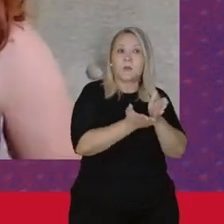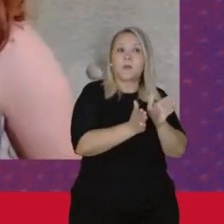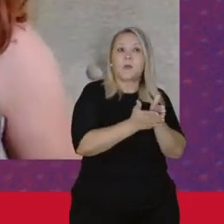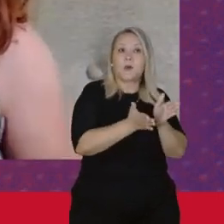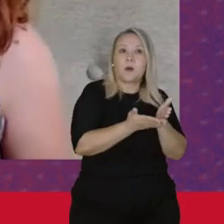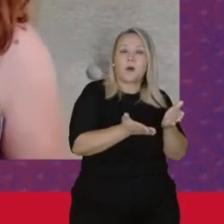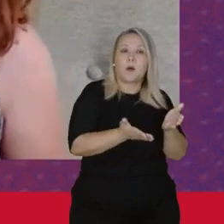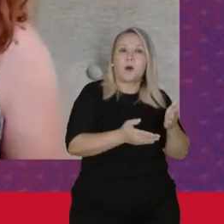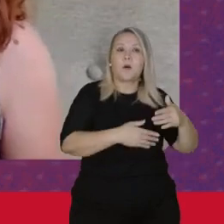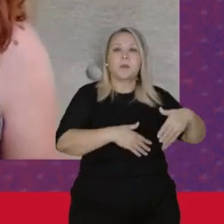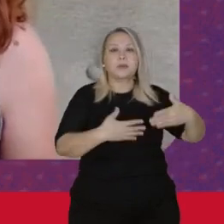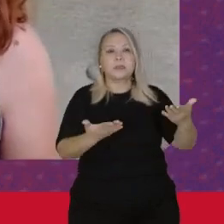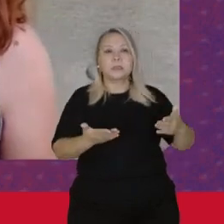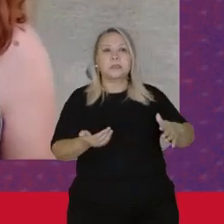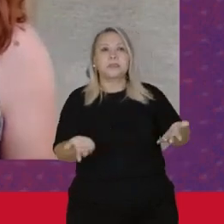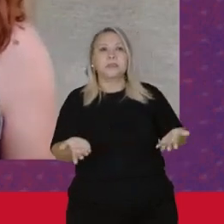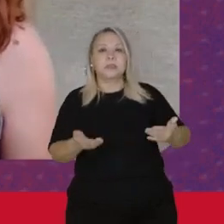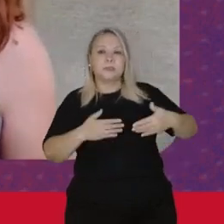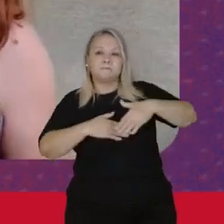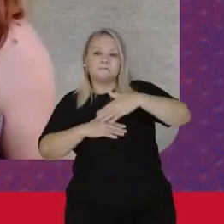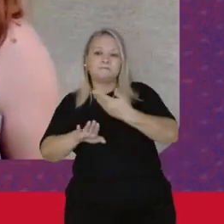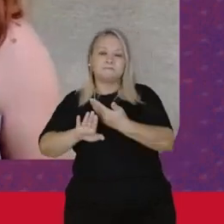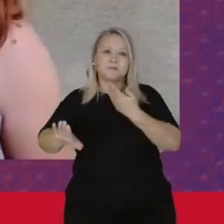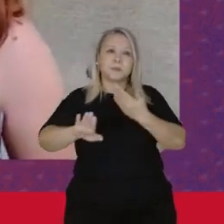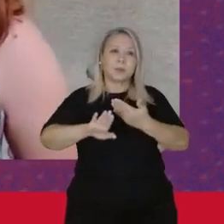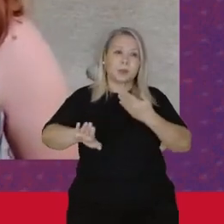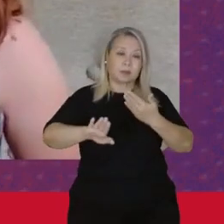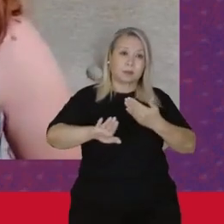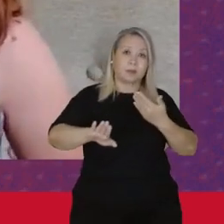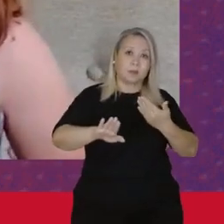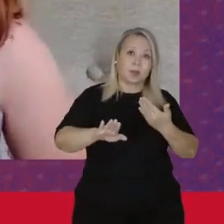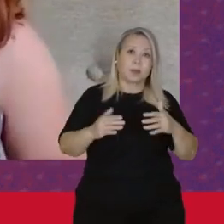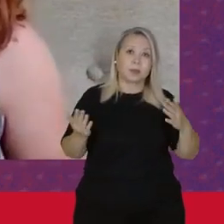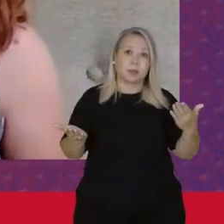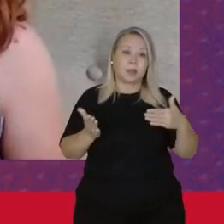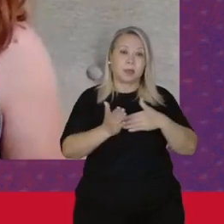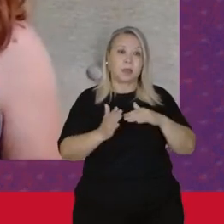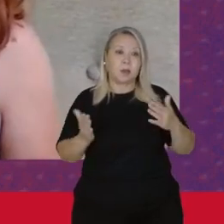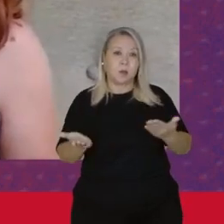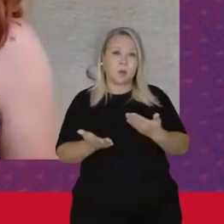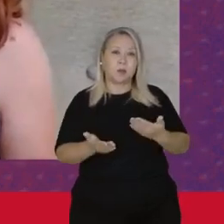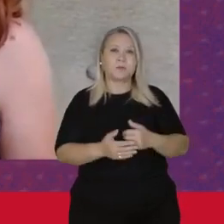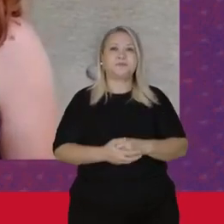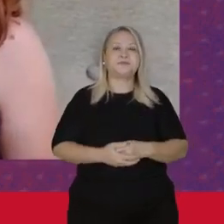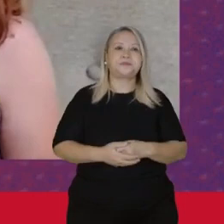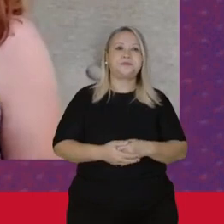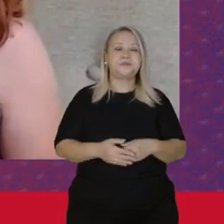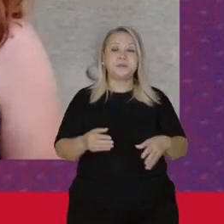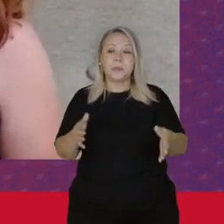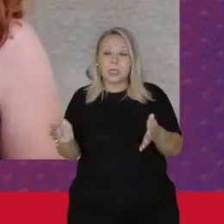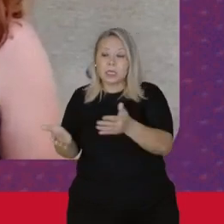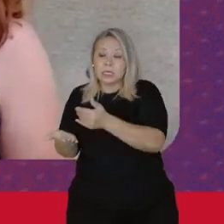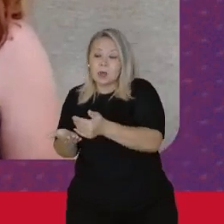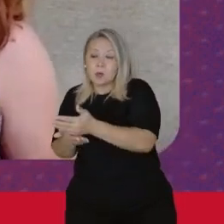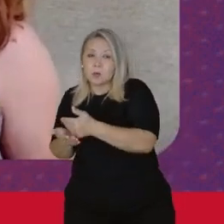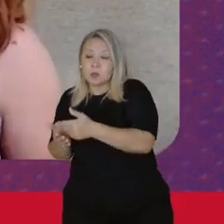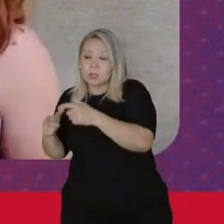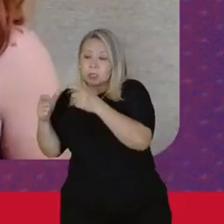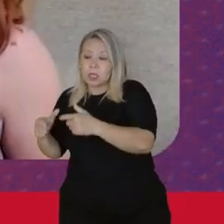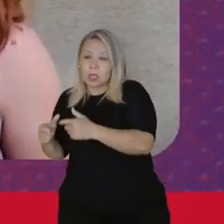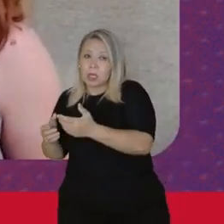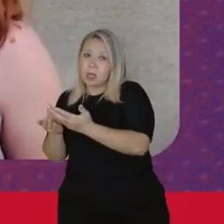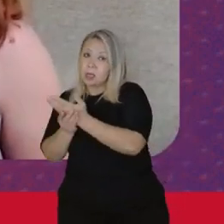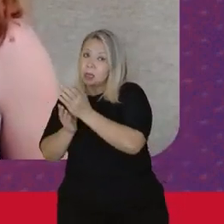e marginalizada no Brasil até hoje, né, o fato da gente ter as terras tão concentradas no nosso país, concentradas nas mãos de